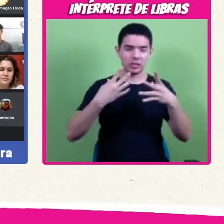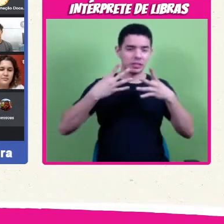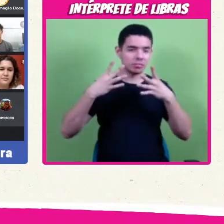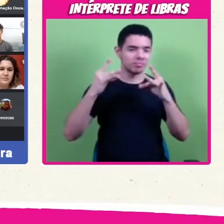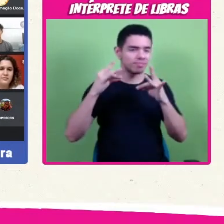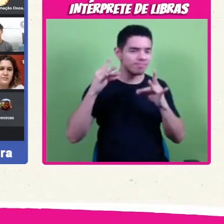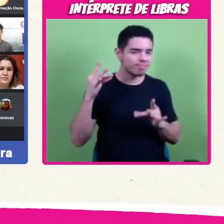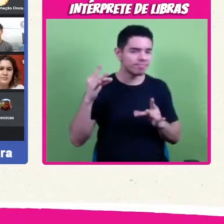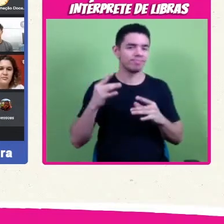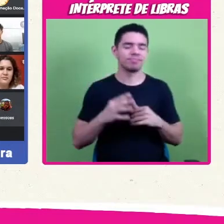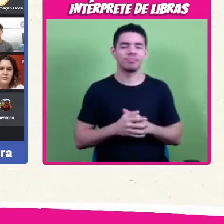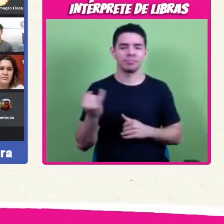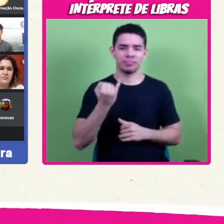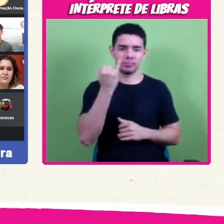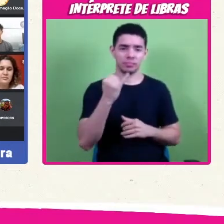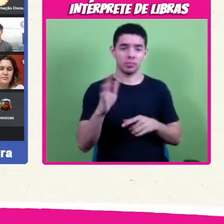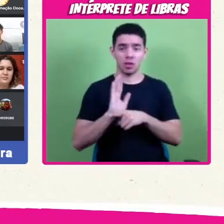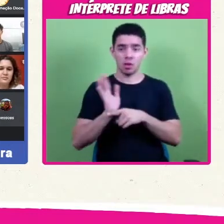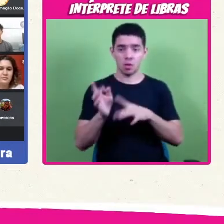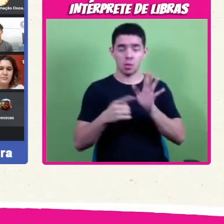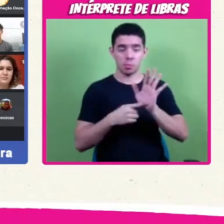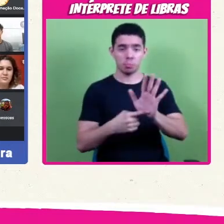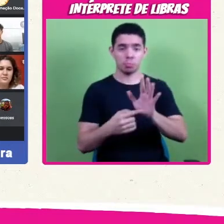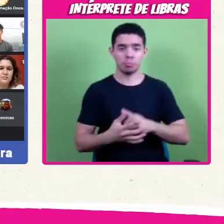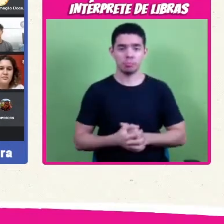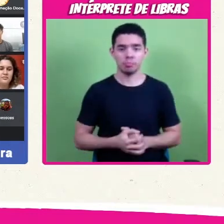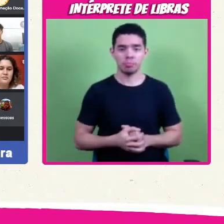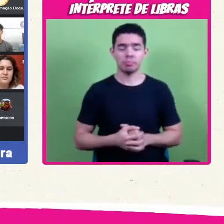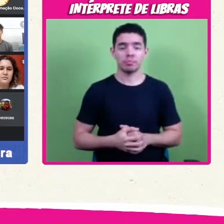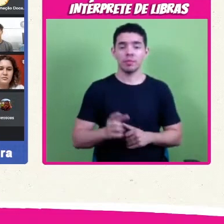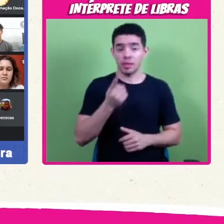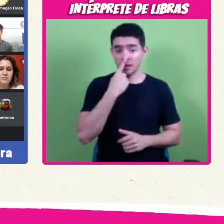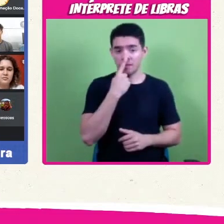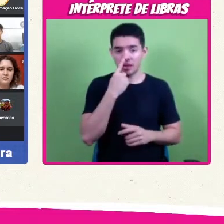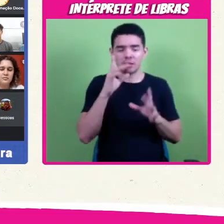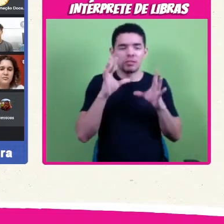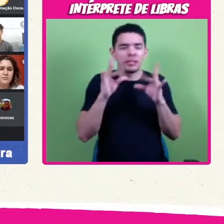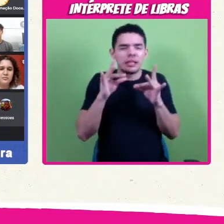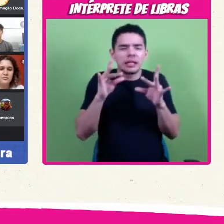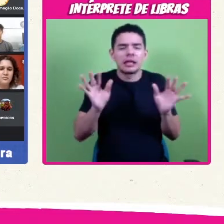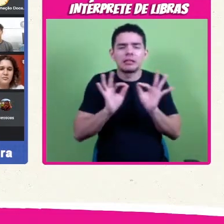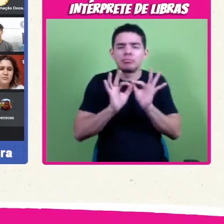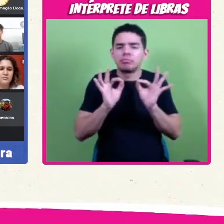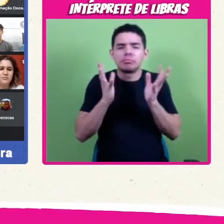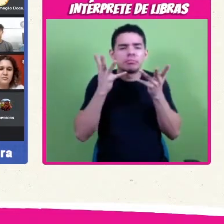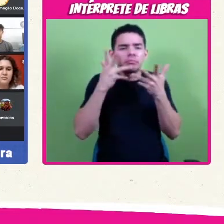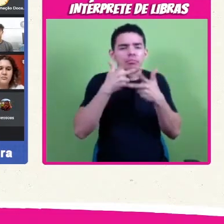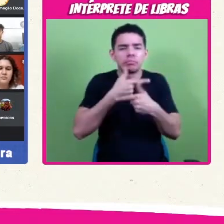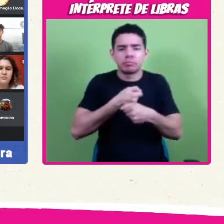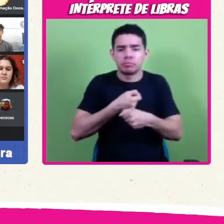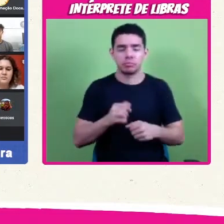necessária. Como o filme coloca, o afeto, ele é delicado, é bonito, é sucinto, é suave.